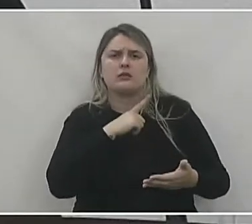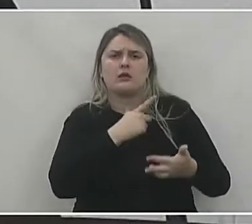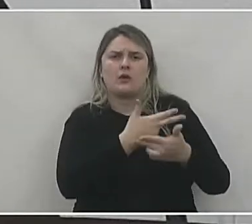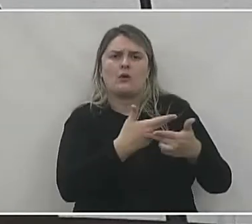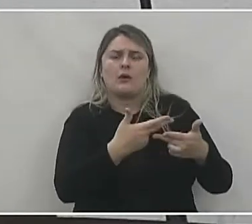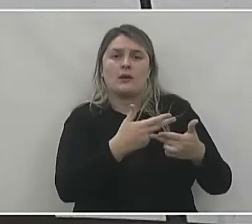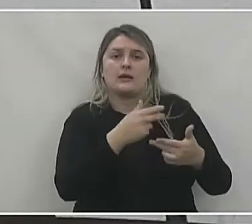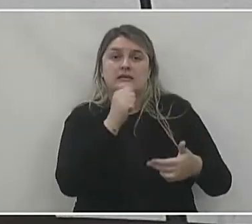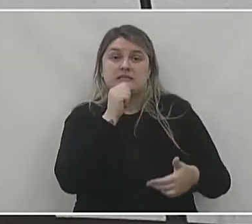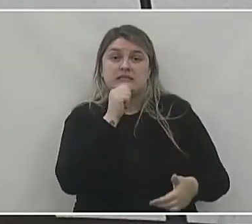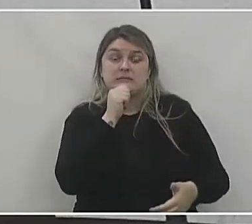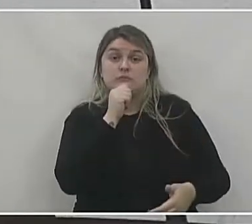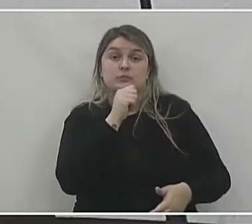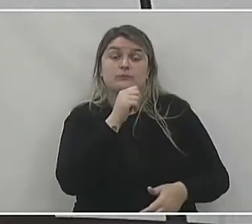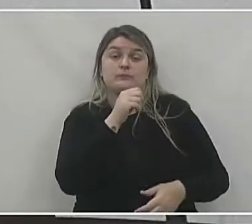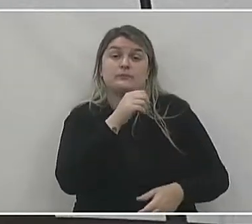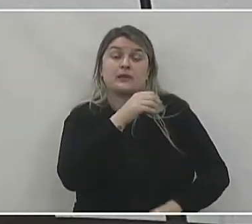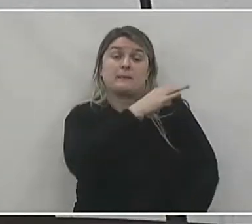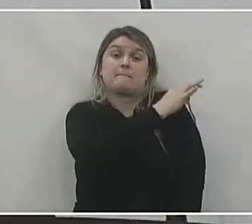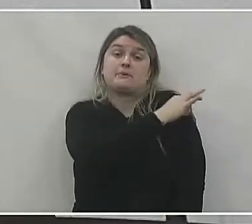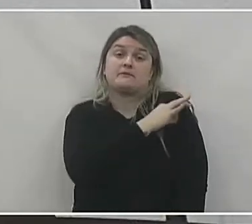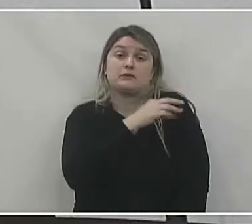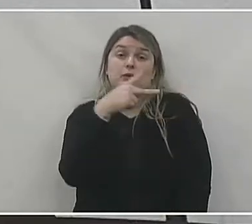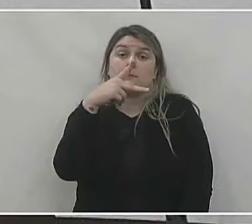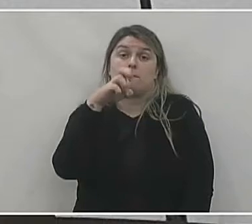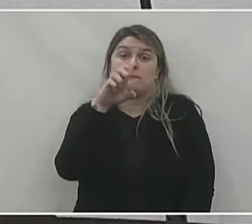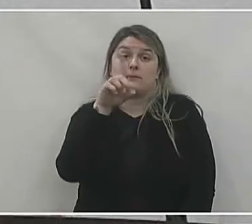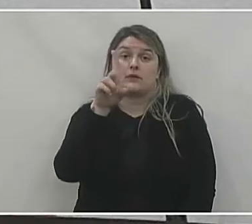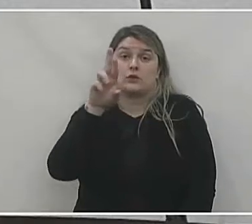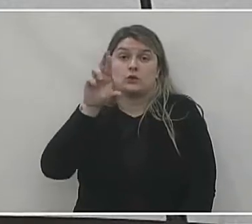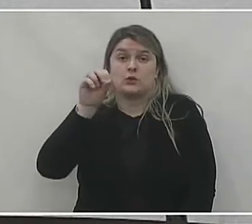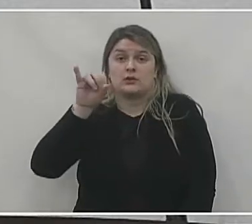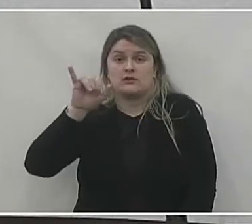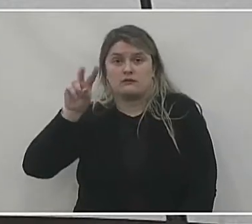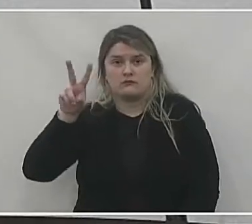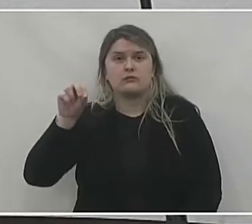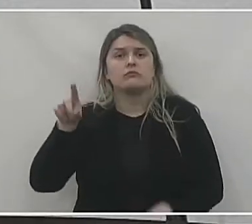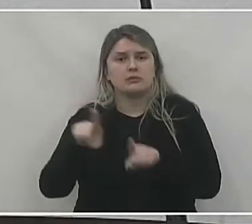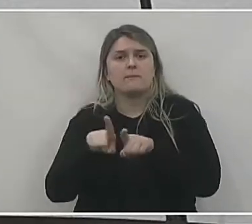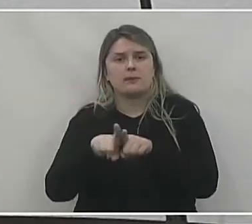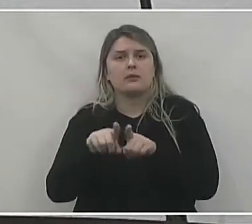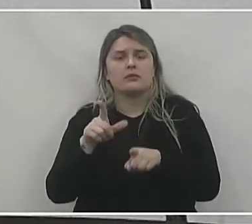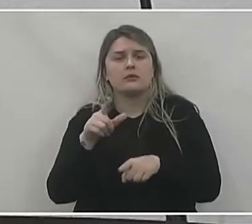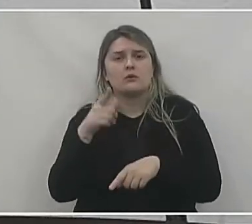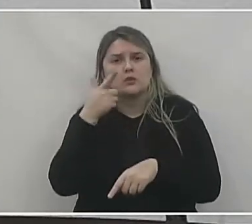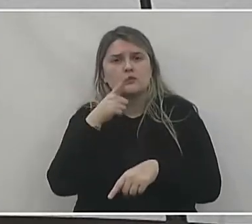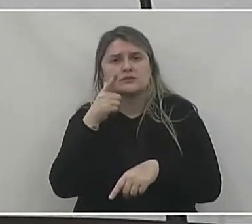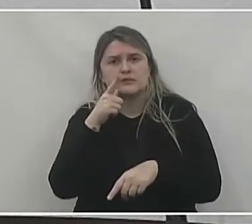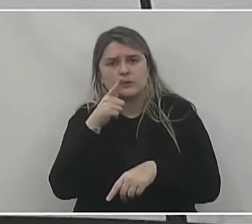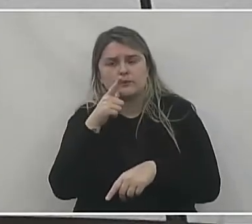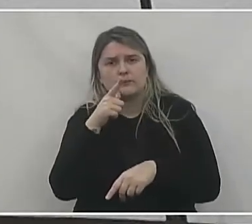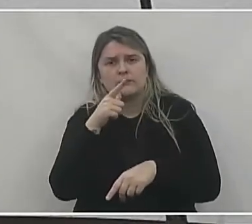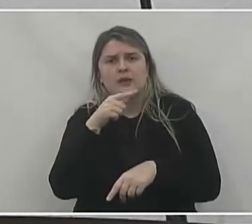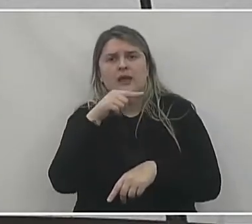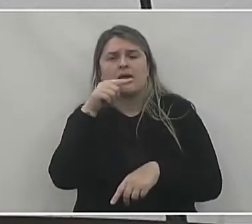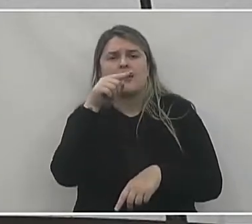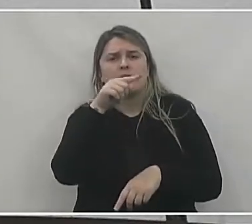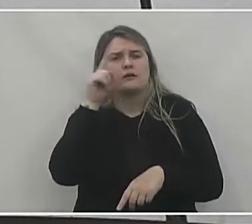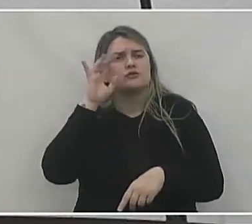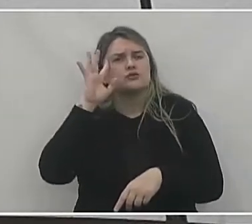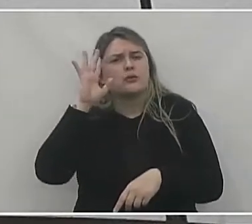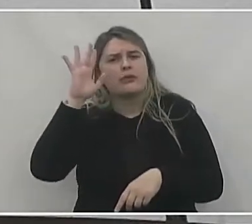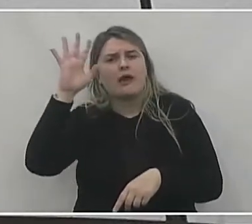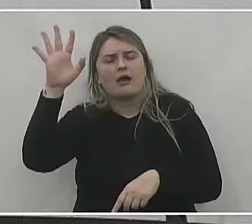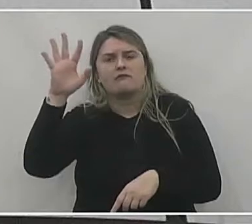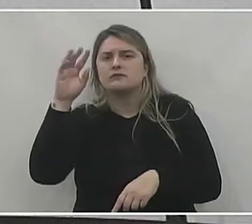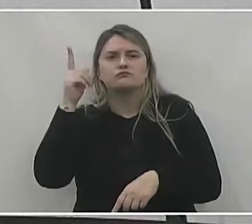Por exemplo, o prefeito Pedro Ivo tem virtudes na ponte. Até de uma forma que ele sonhava de um jeito